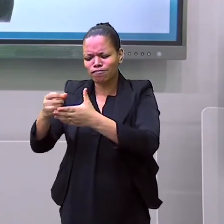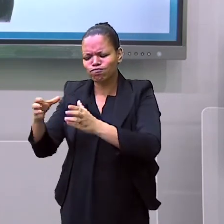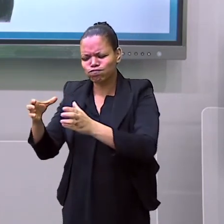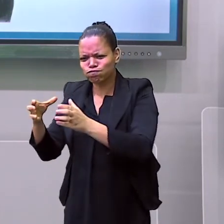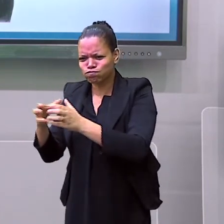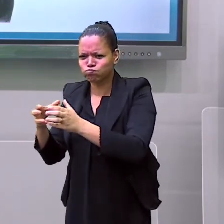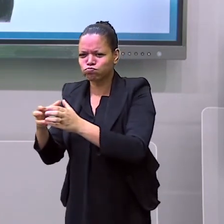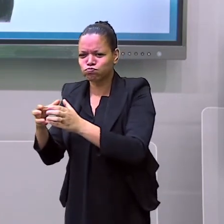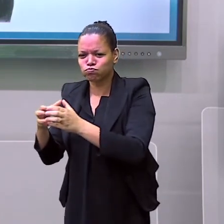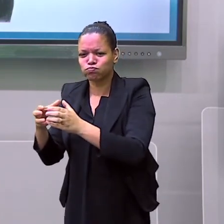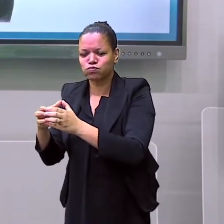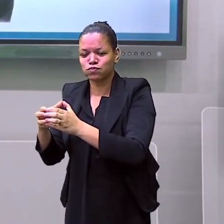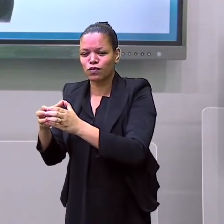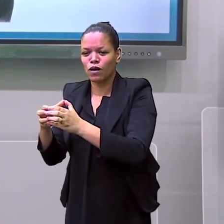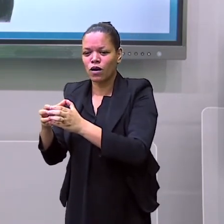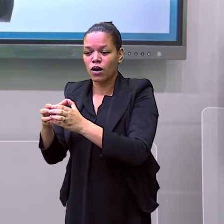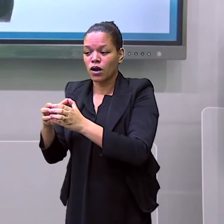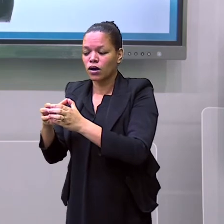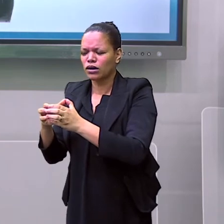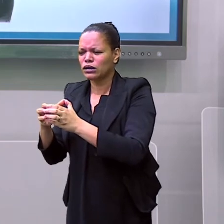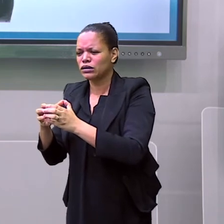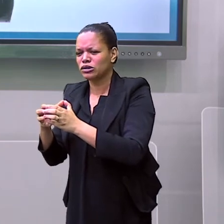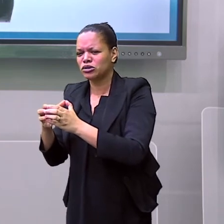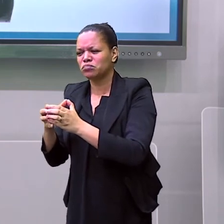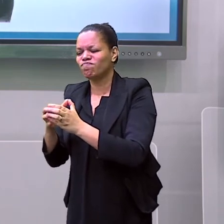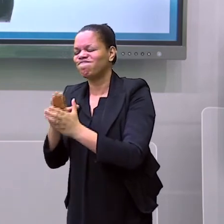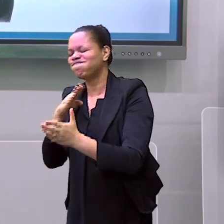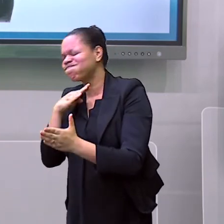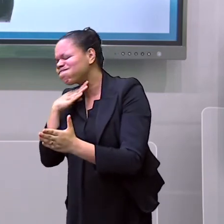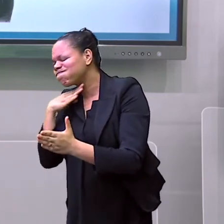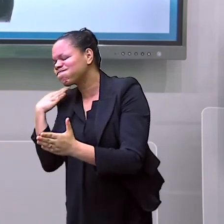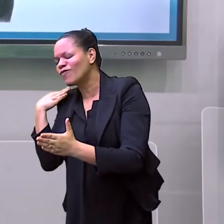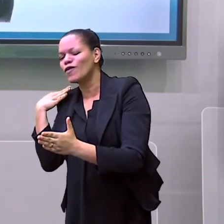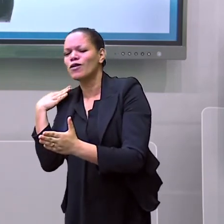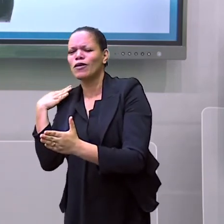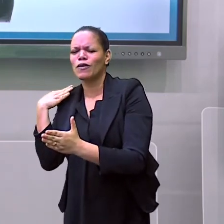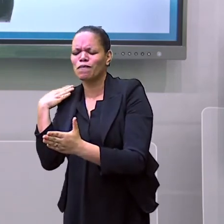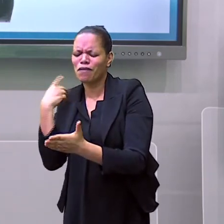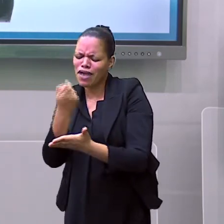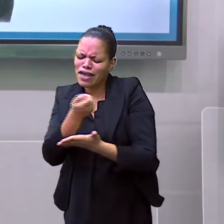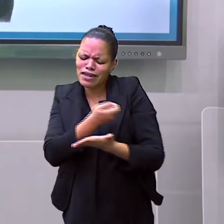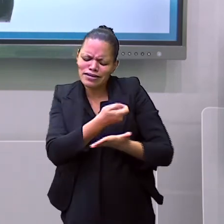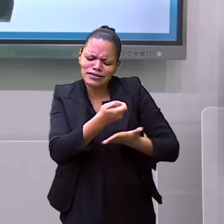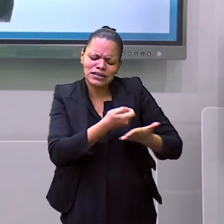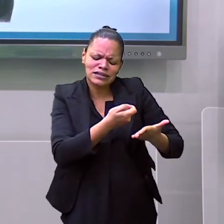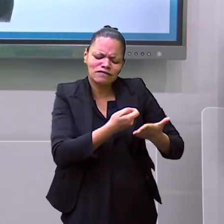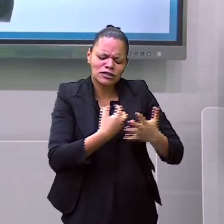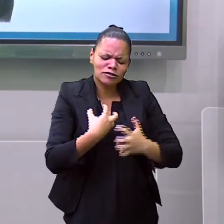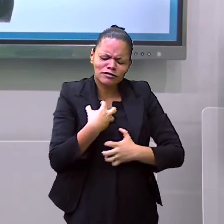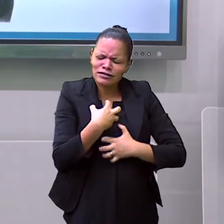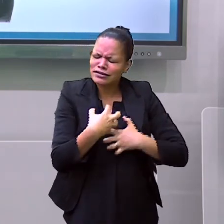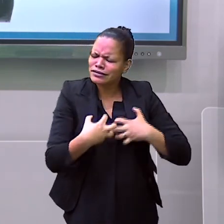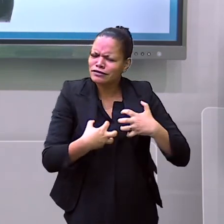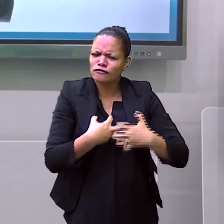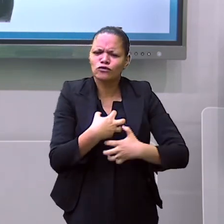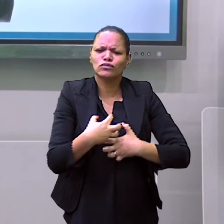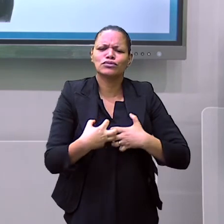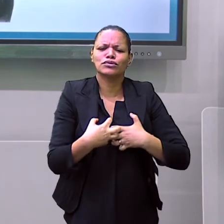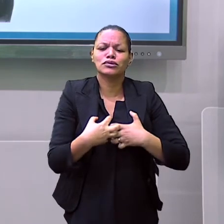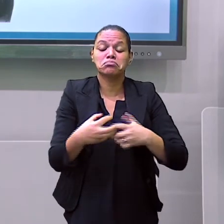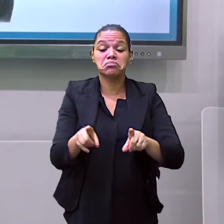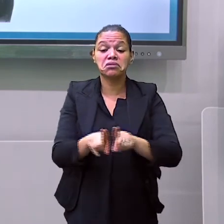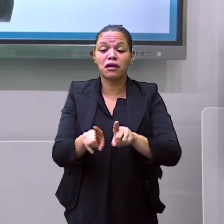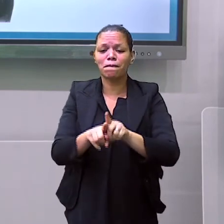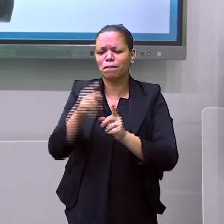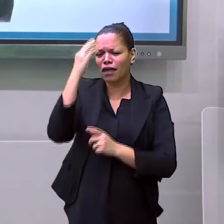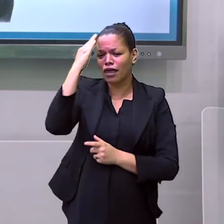vivenciava, as suas angústias e ainda os seus sonhos. Otto, o pai, foi o único que sobreviveu